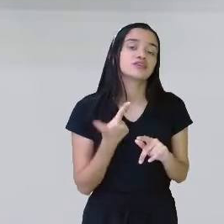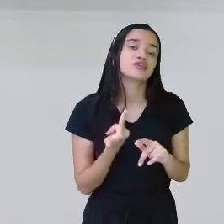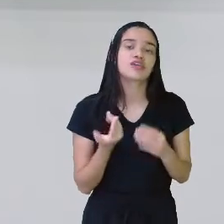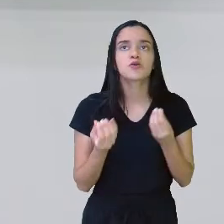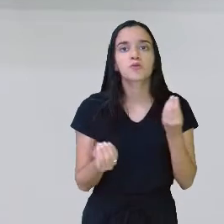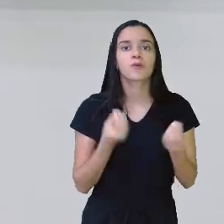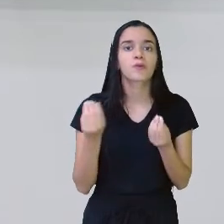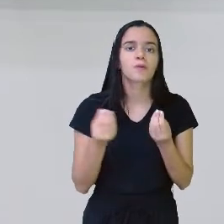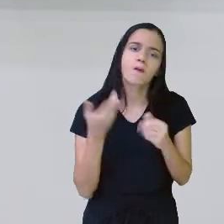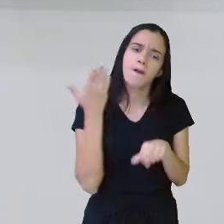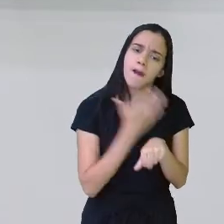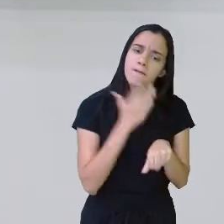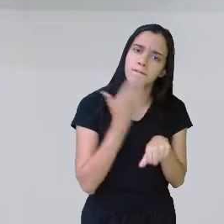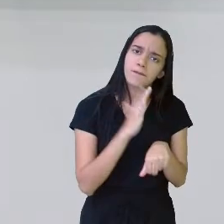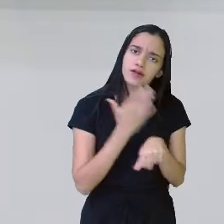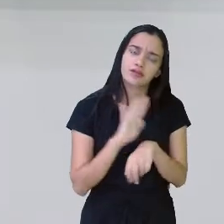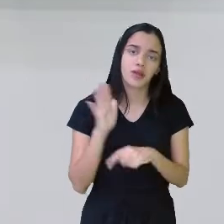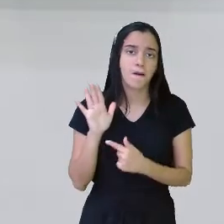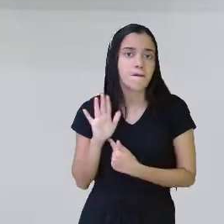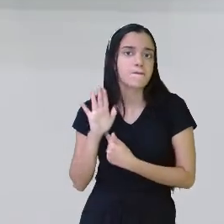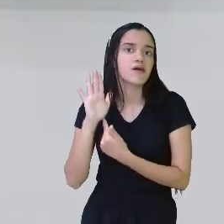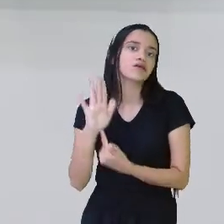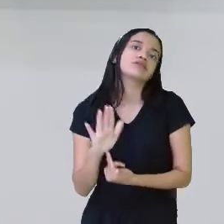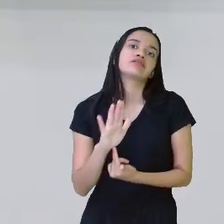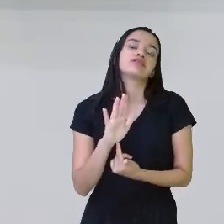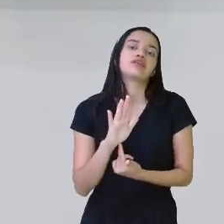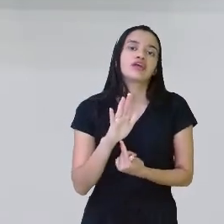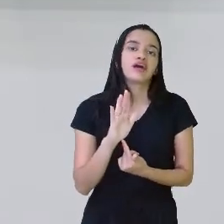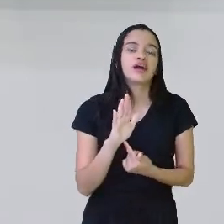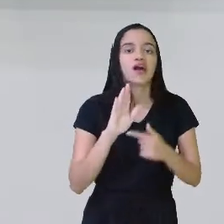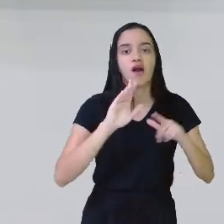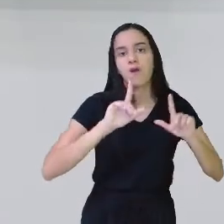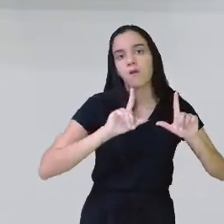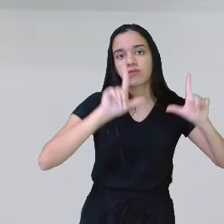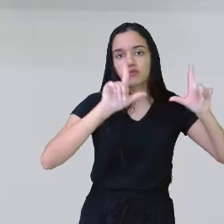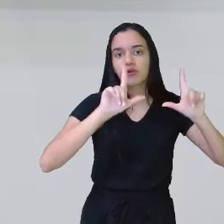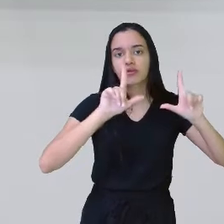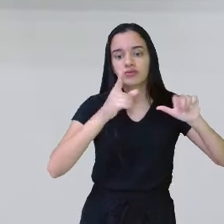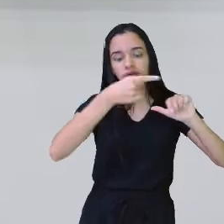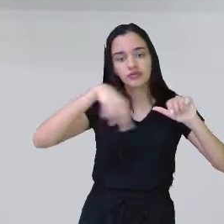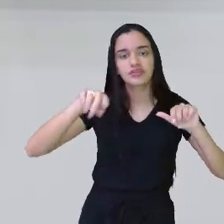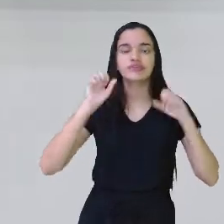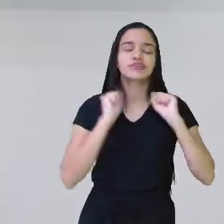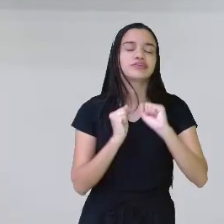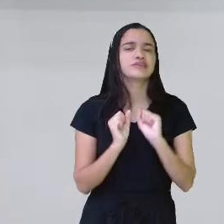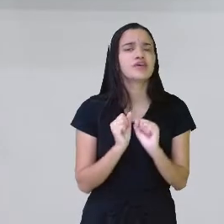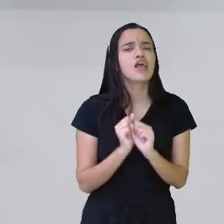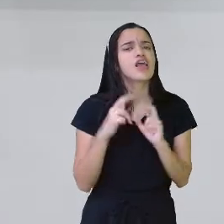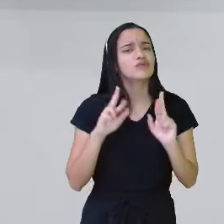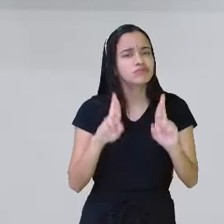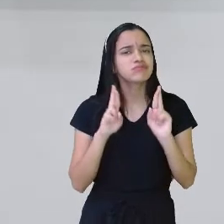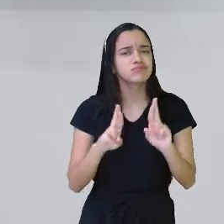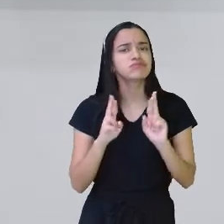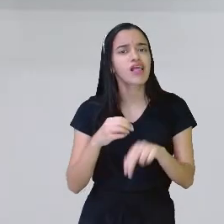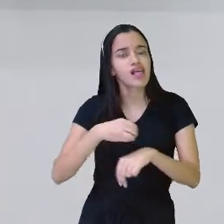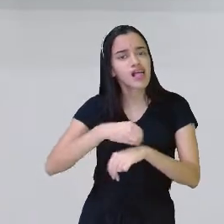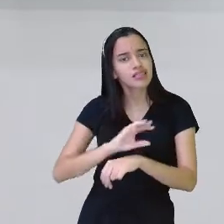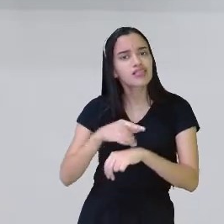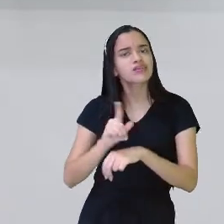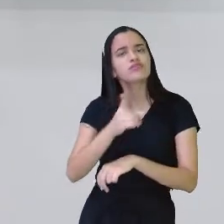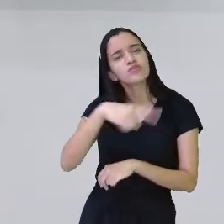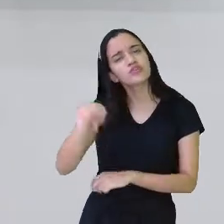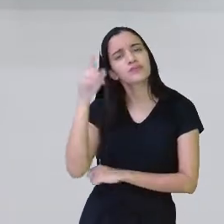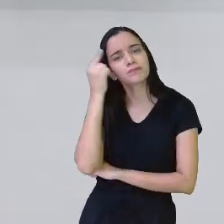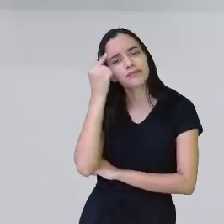trazer realmente uma prática, eu não posso mostrar aqui no quadro para vocês, né? Mas eu espero que essas dicas tenham ajudado vocês a pelo menos pensar